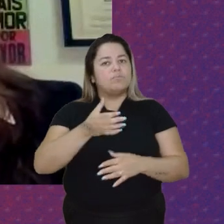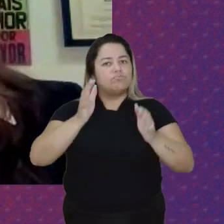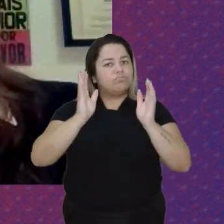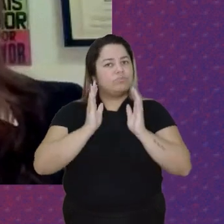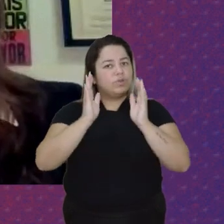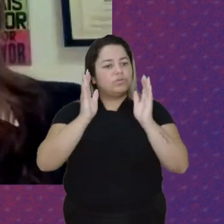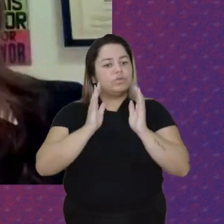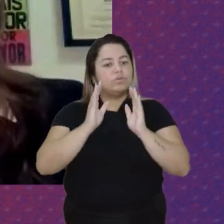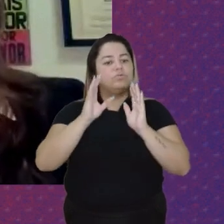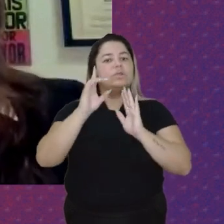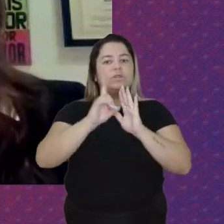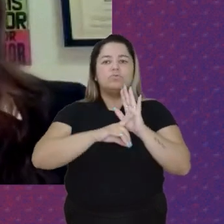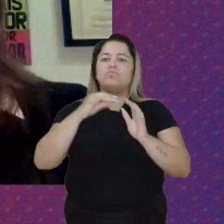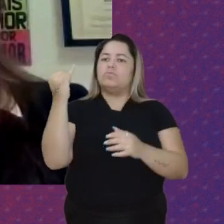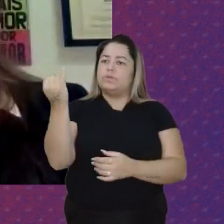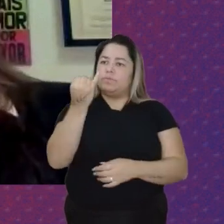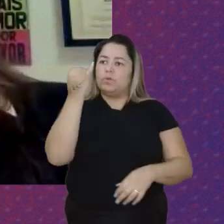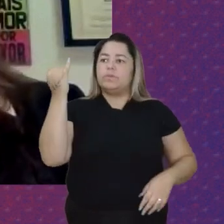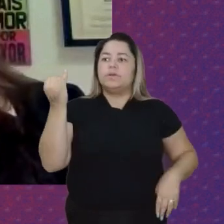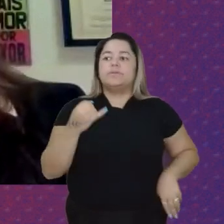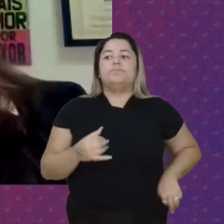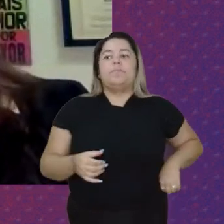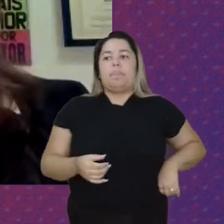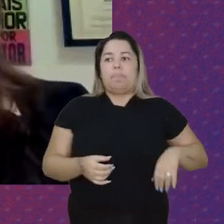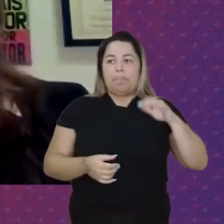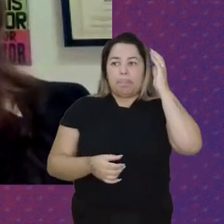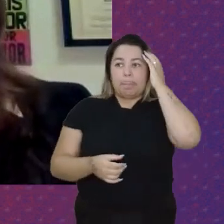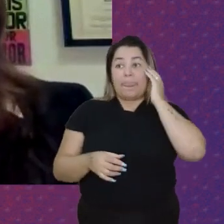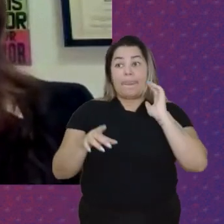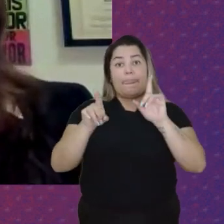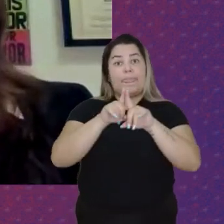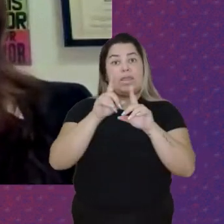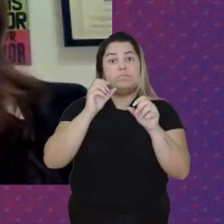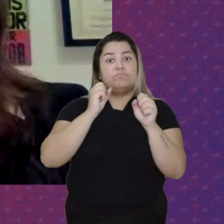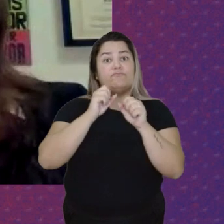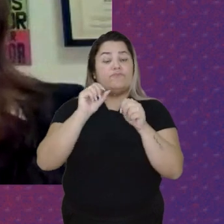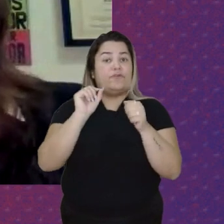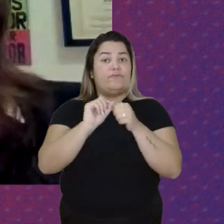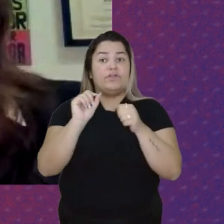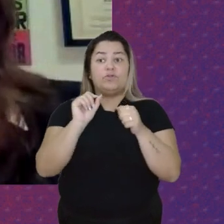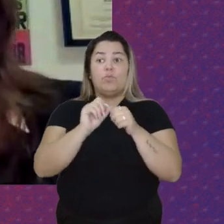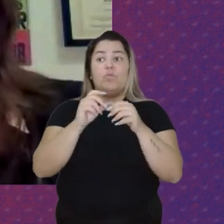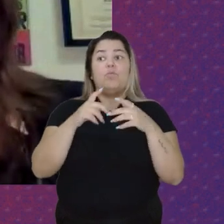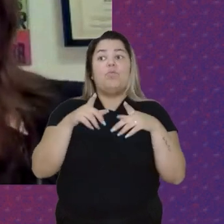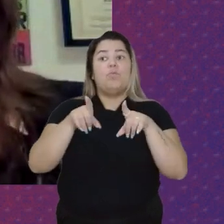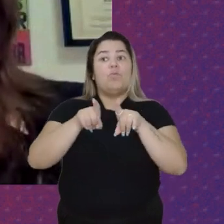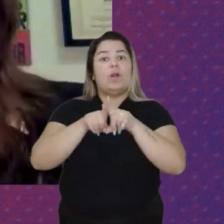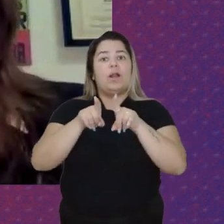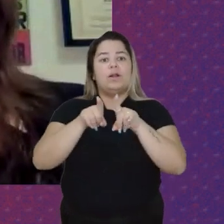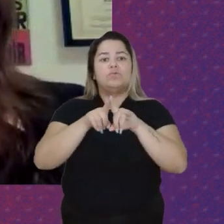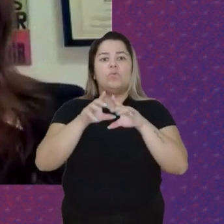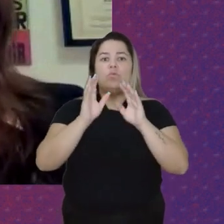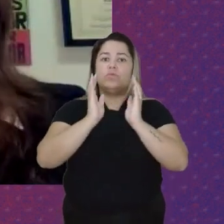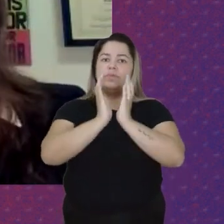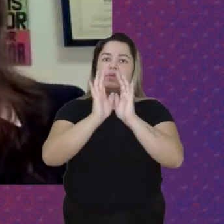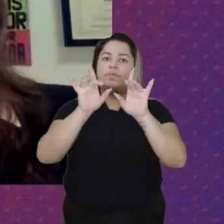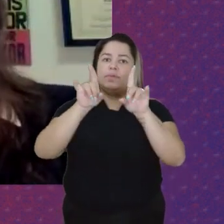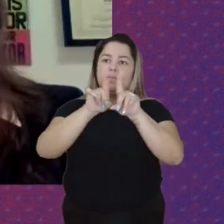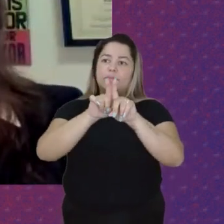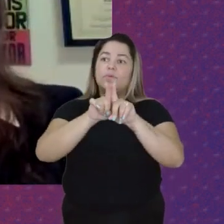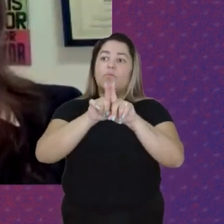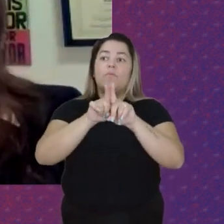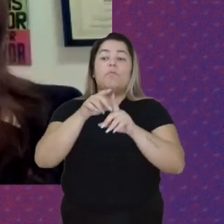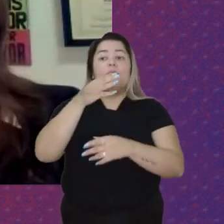direitos fundamentais, ela foi construída por um corpo, por uma Assembleia Constituinte